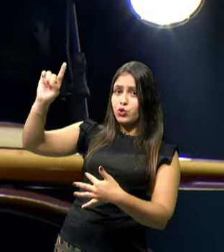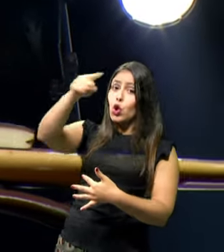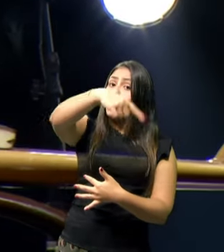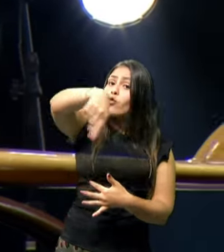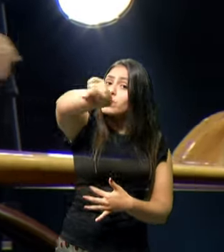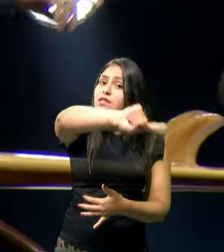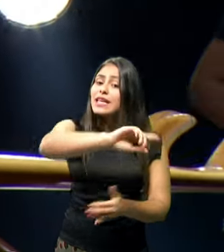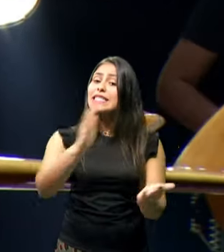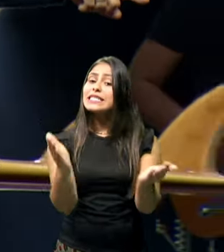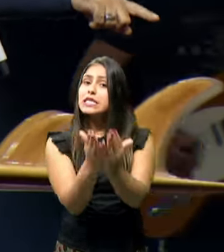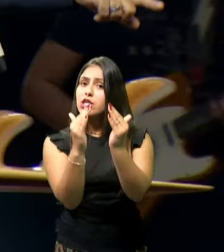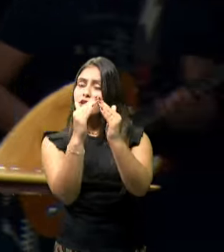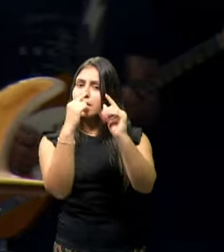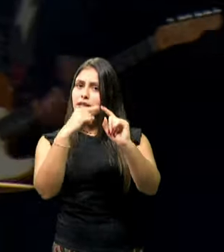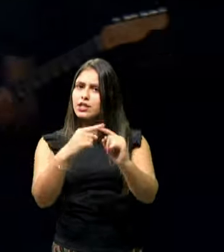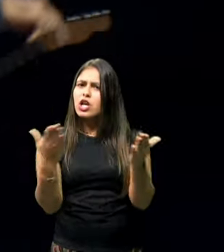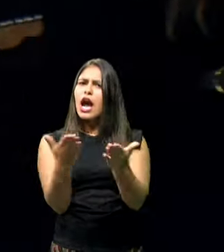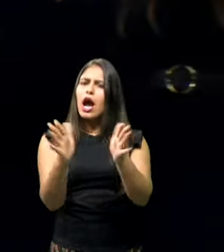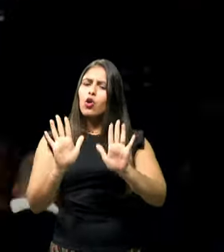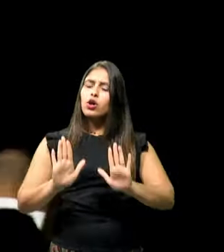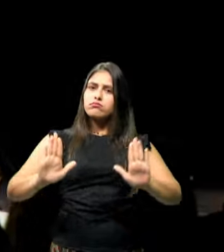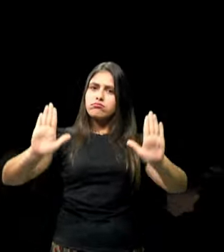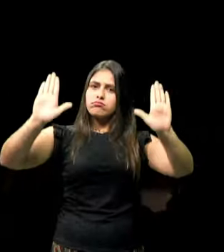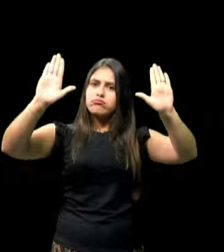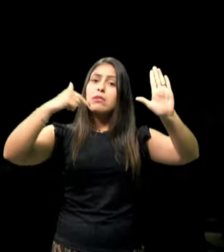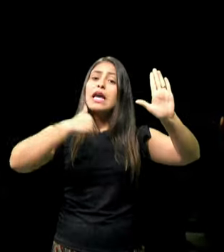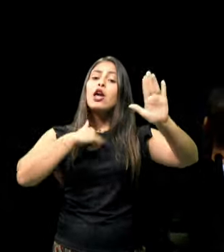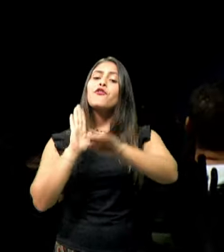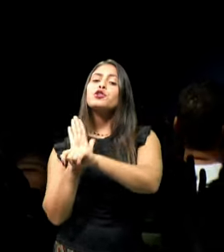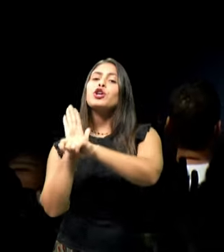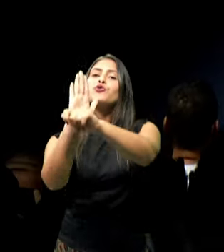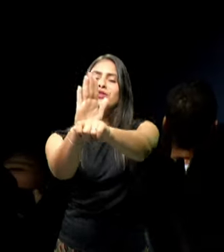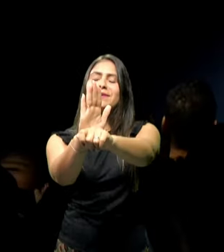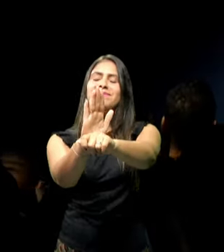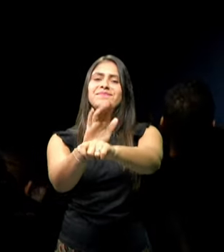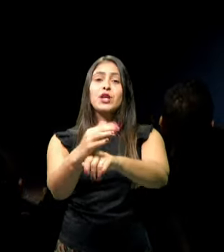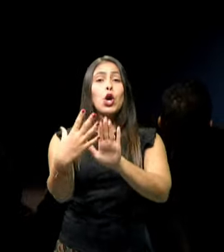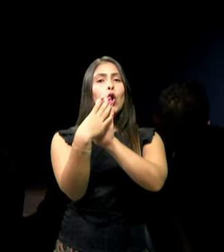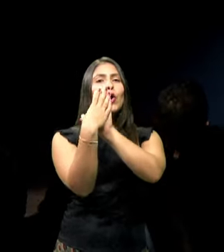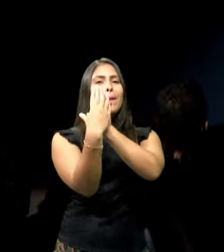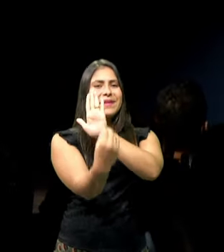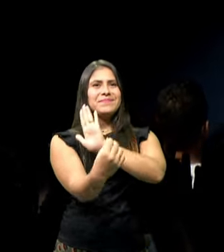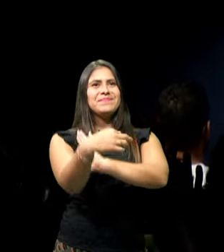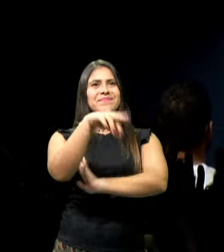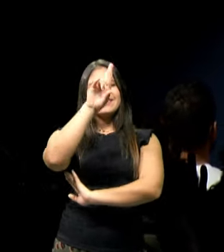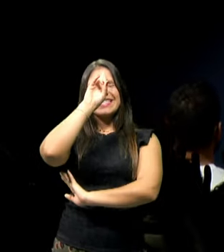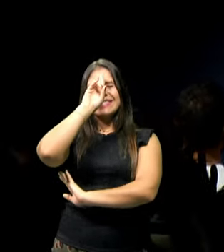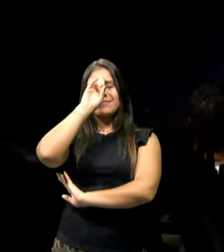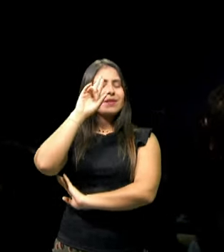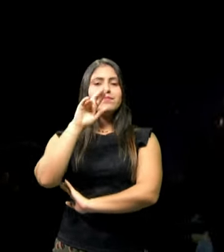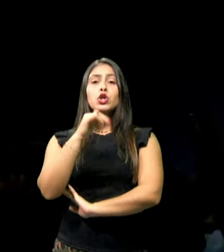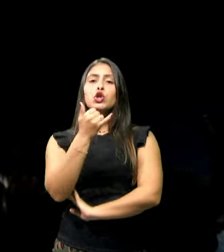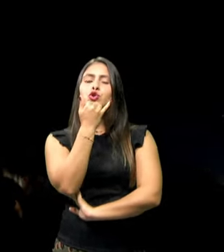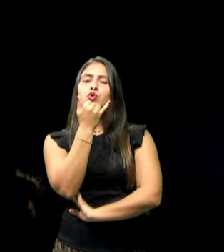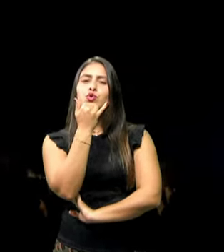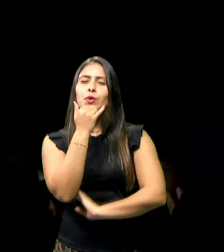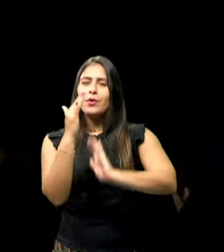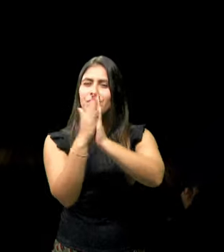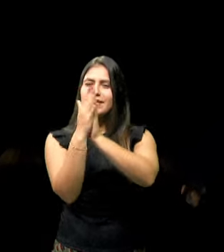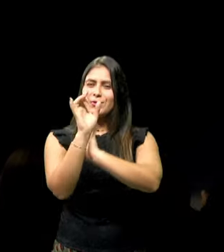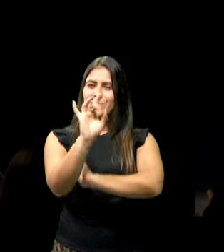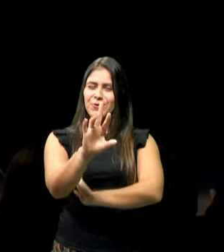pessoas. Faça a sua oração e eu vou te ajudar em oração. Senhor, eu entrego essas vidas nas